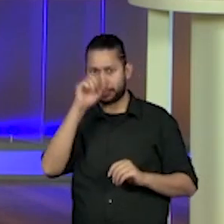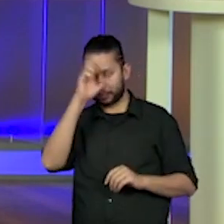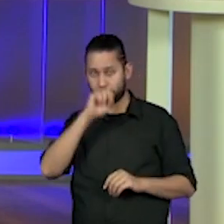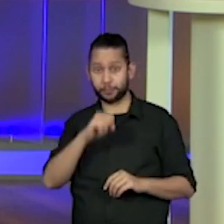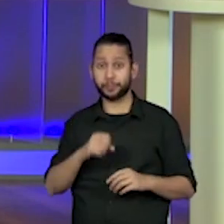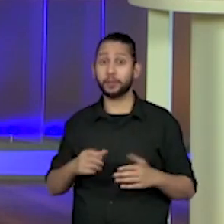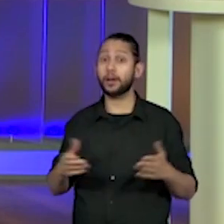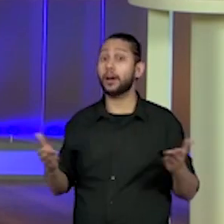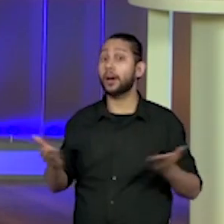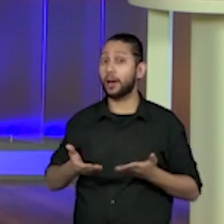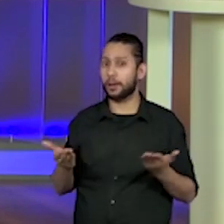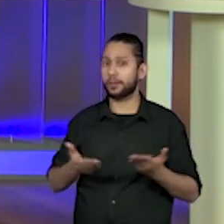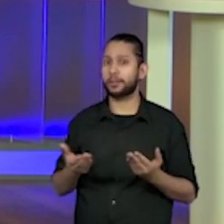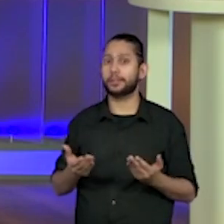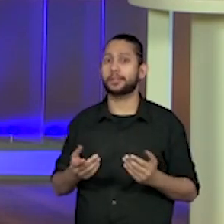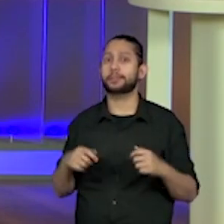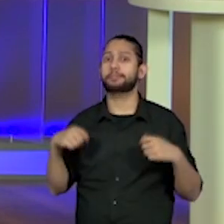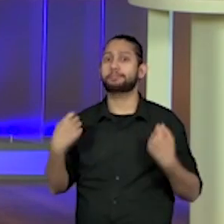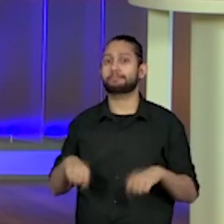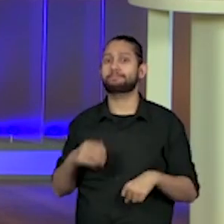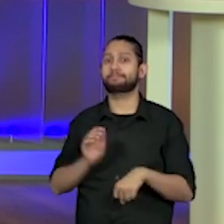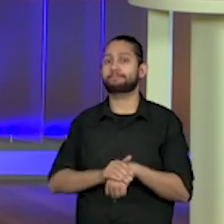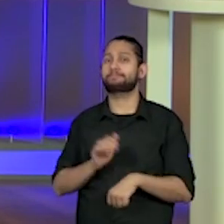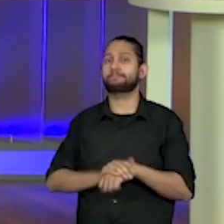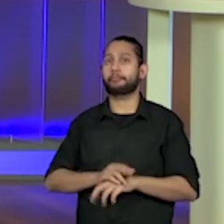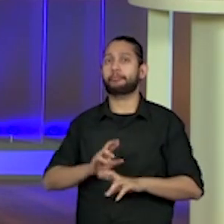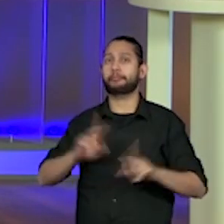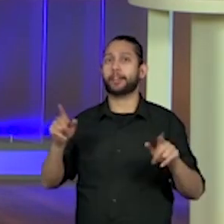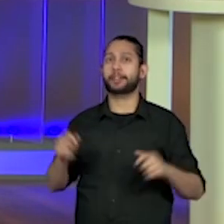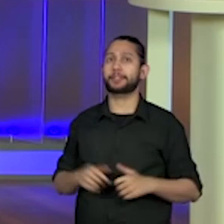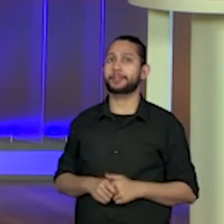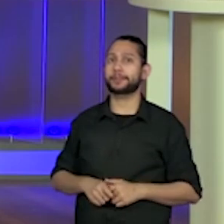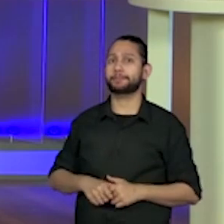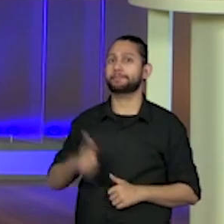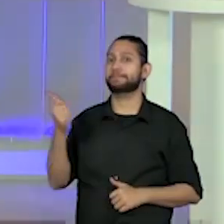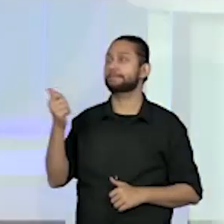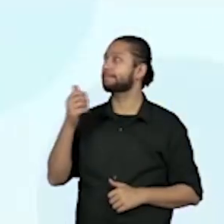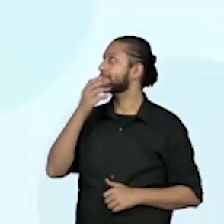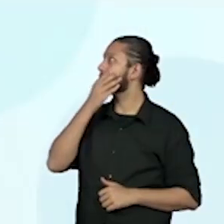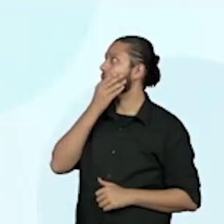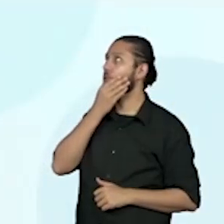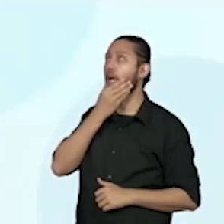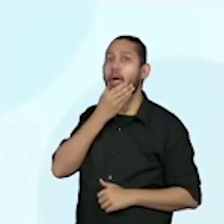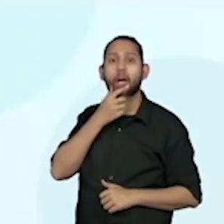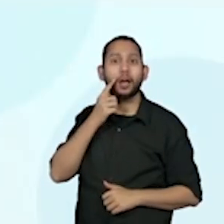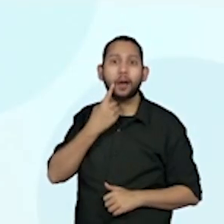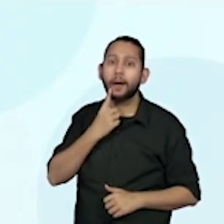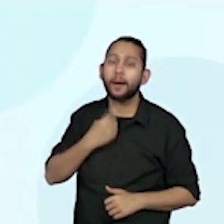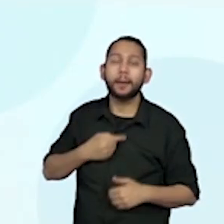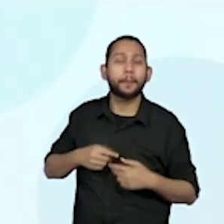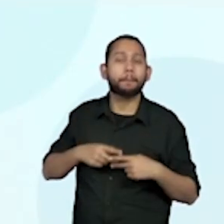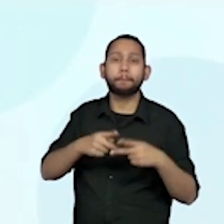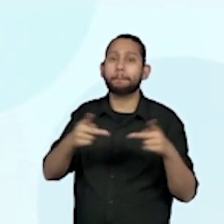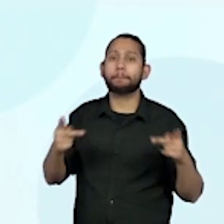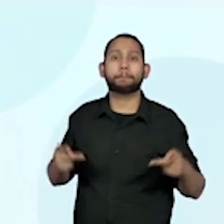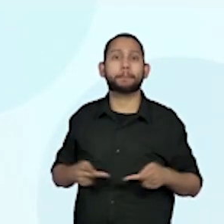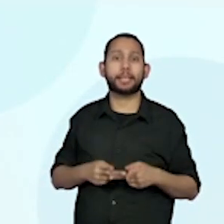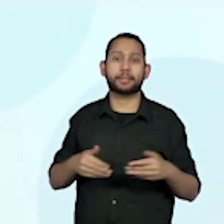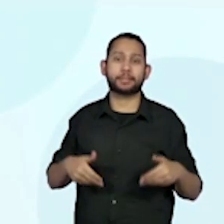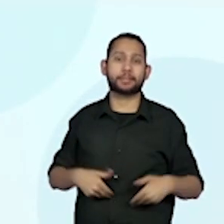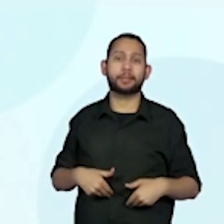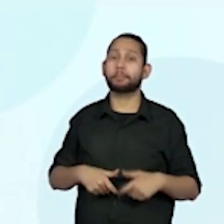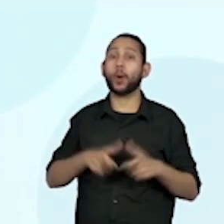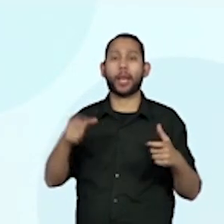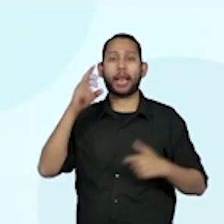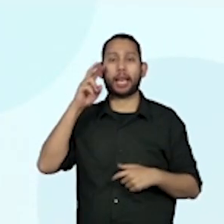fracionária, e a gente só pintou. Agora a gente vai mudar. Olha a fome. Pizza. Vamos falar de pizza, porque quando a gente fala de fração, todo mundo lembra